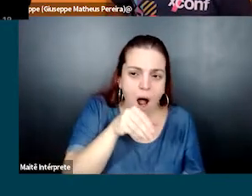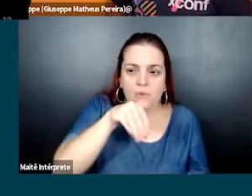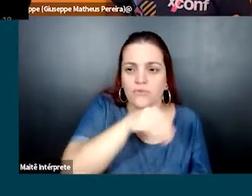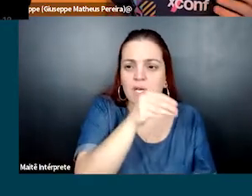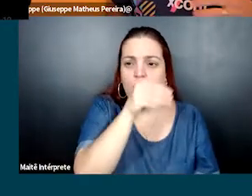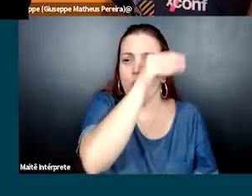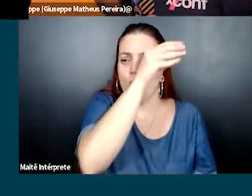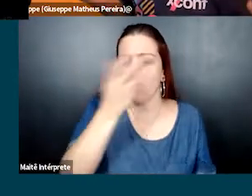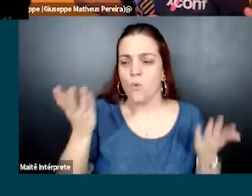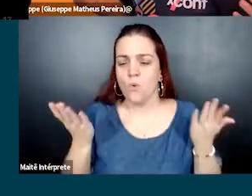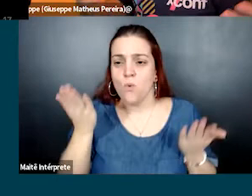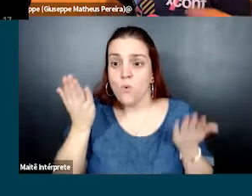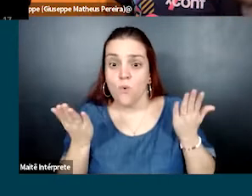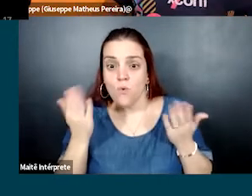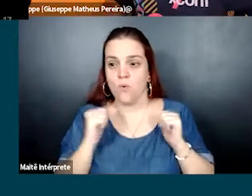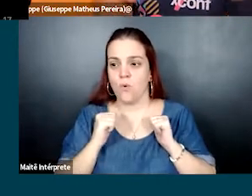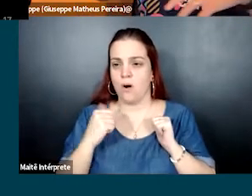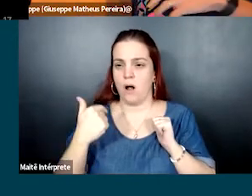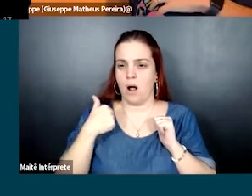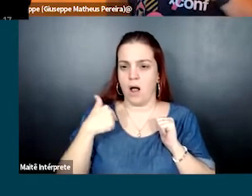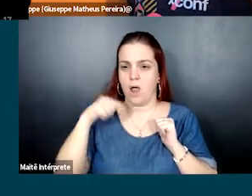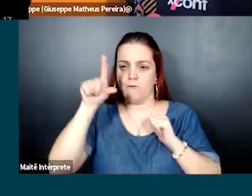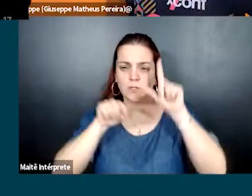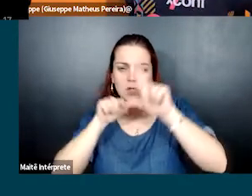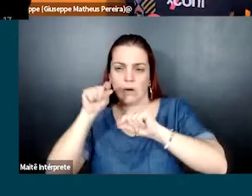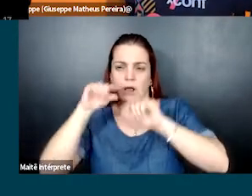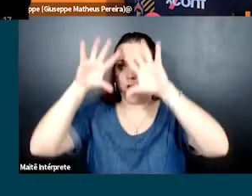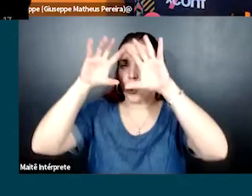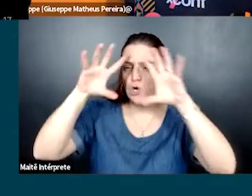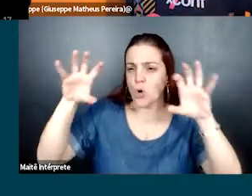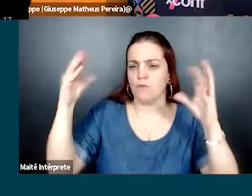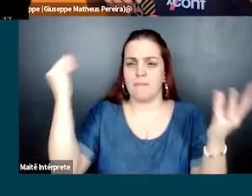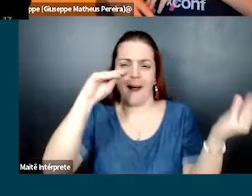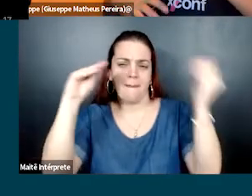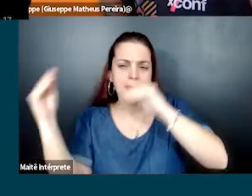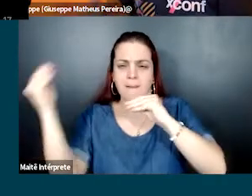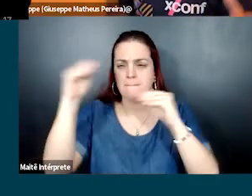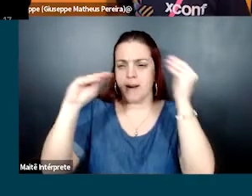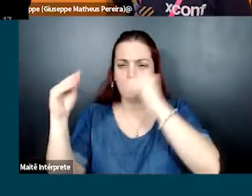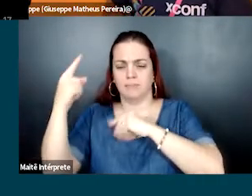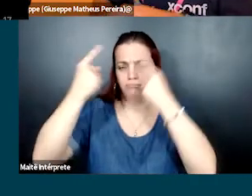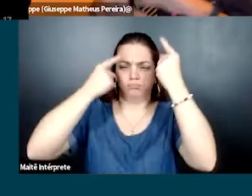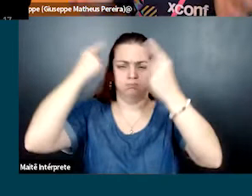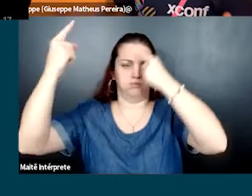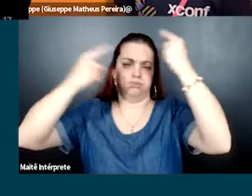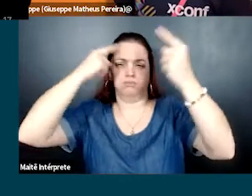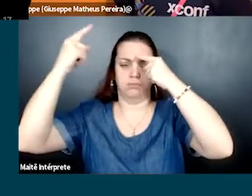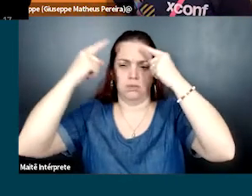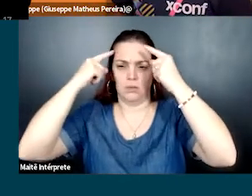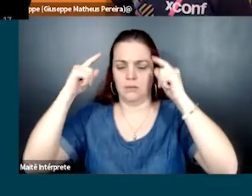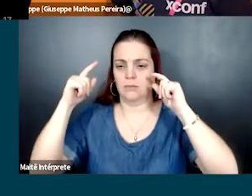vezes os times, né? Vou escolher essa stack, essa nuvem, vou fazer isso, vou botar a IA, vou botar, né? Vou botar um monte de